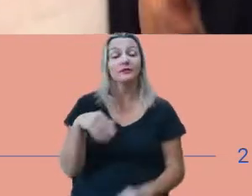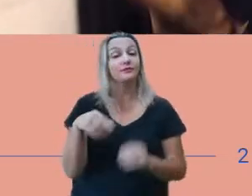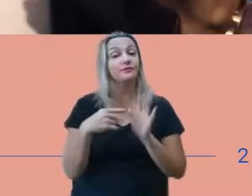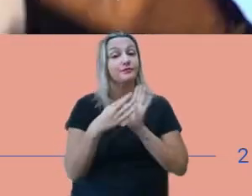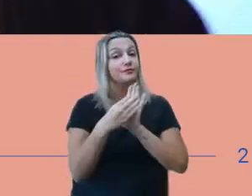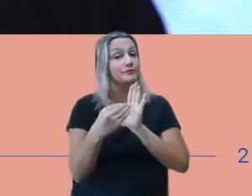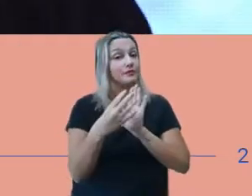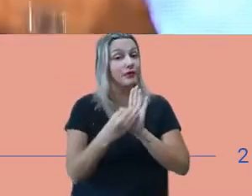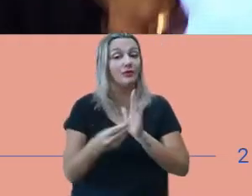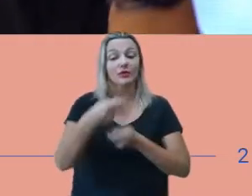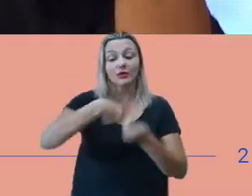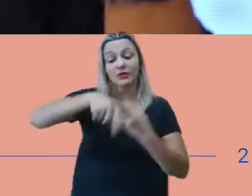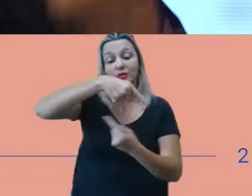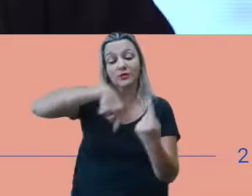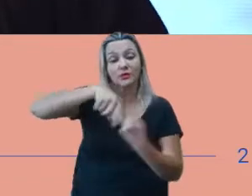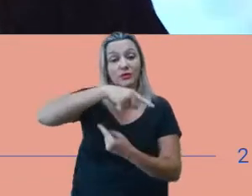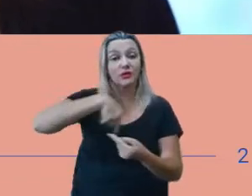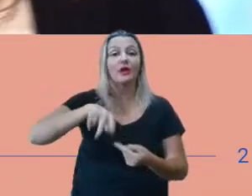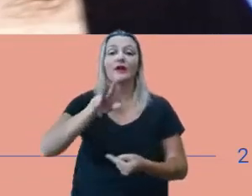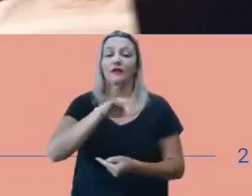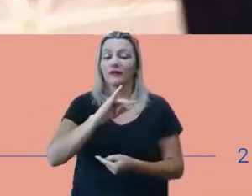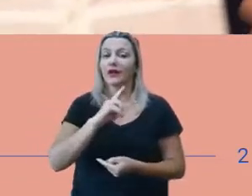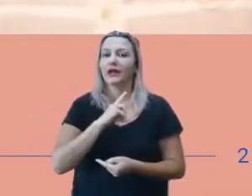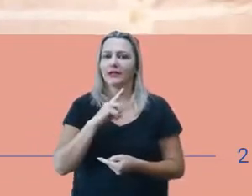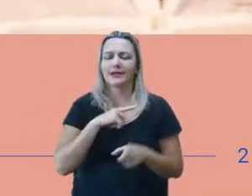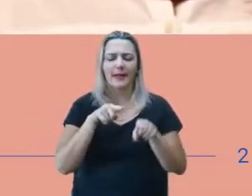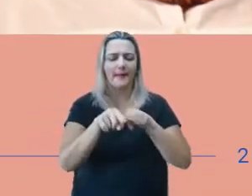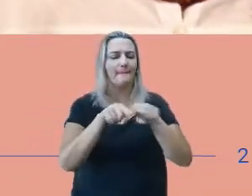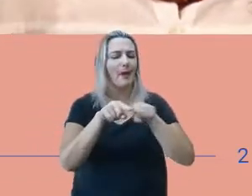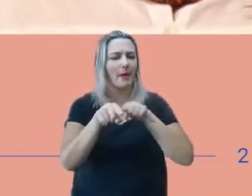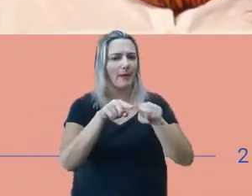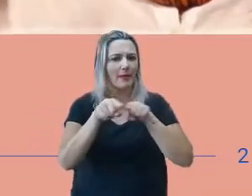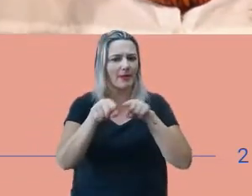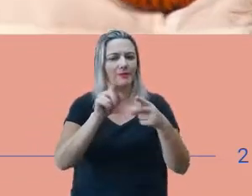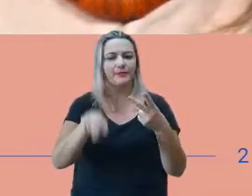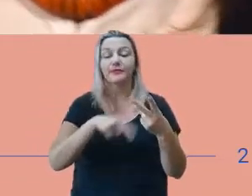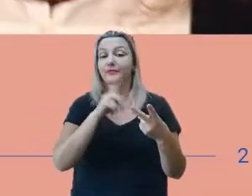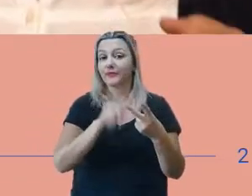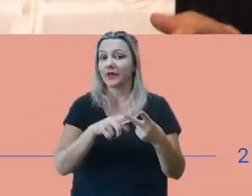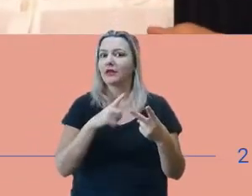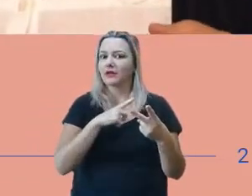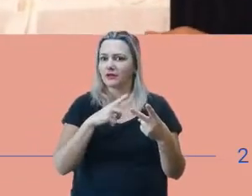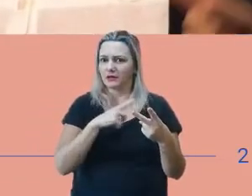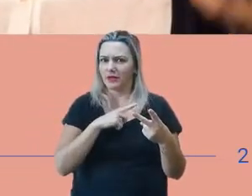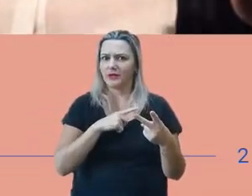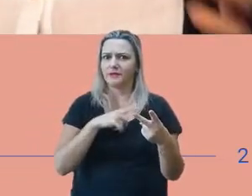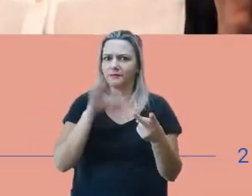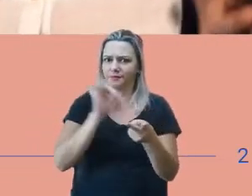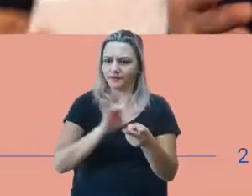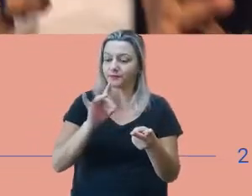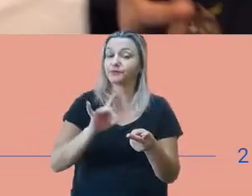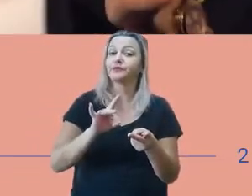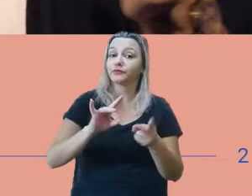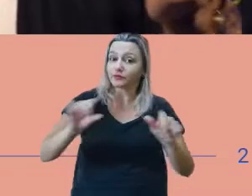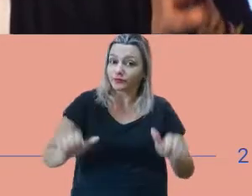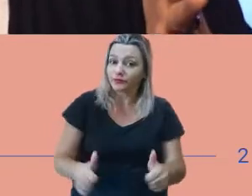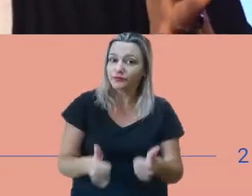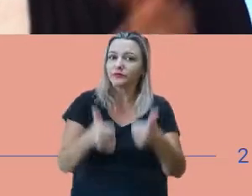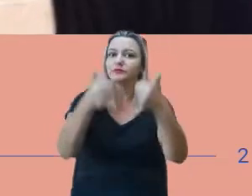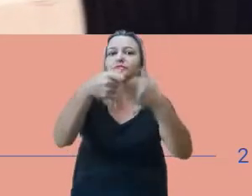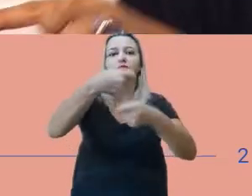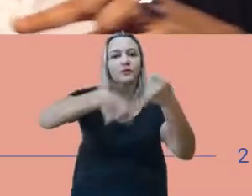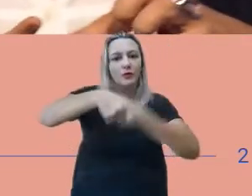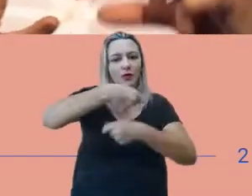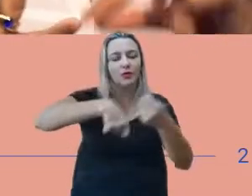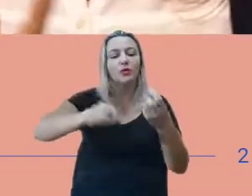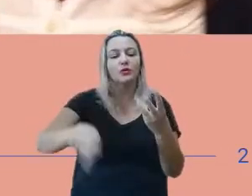economia circular não só vão trazer competitividade vão garantir a sobrevivência do seu negócio mas também no longo